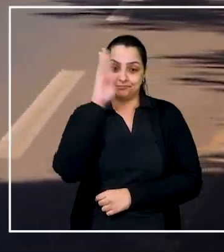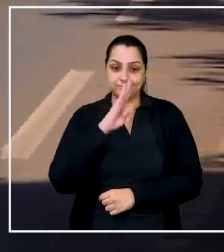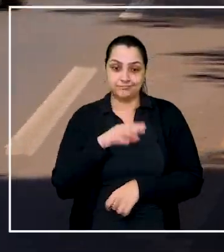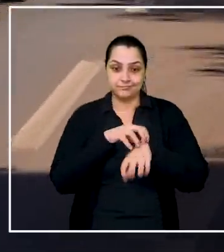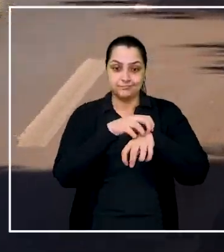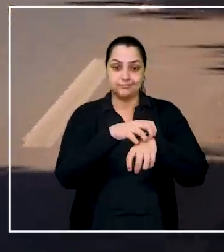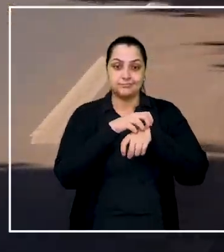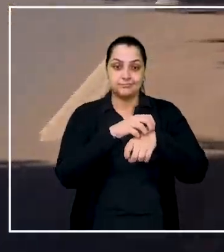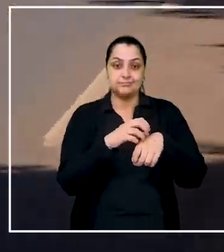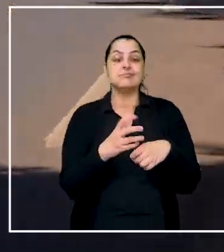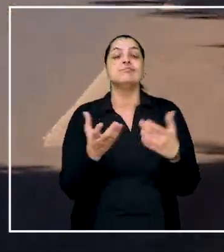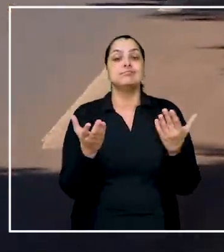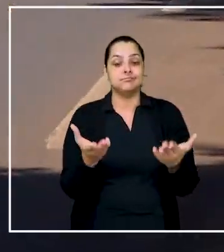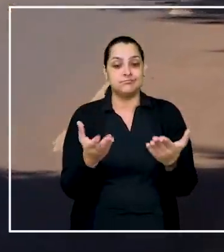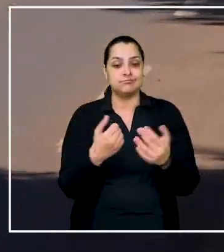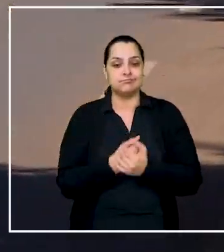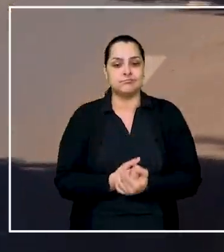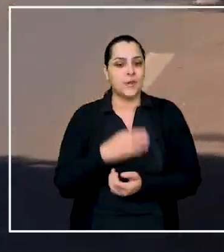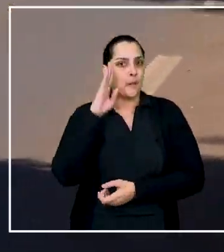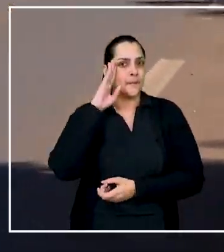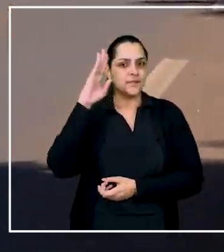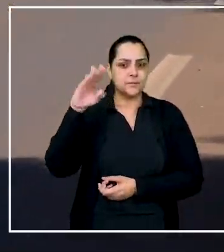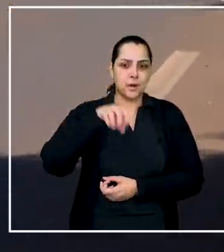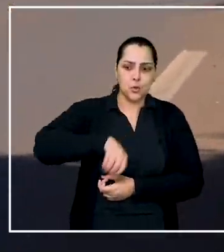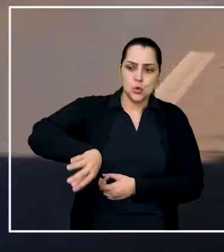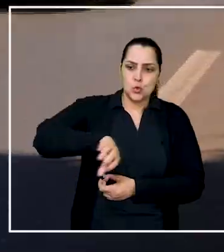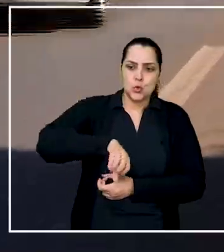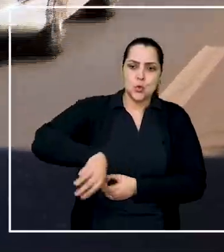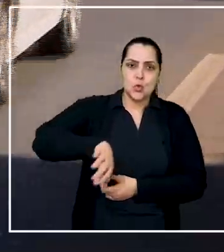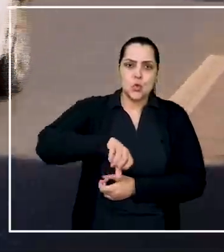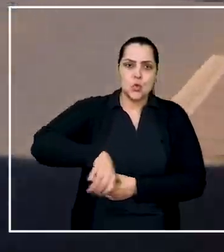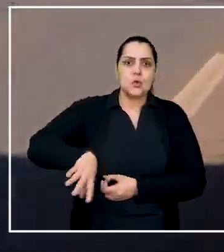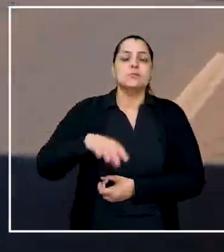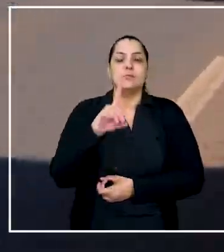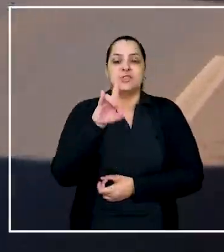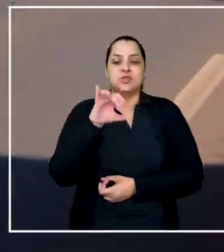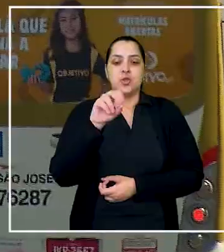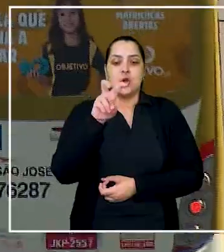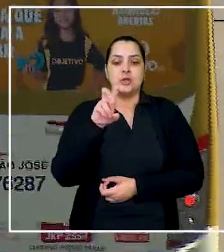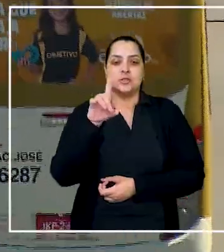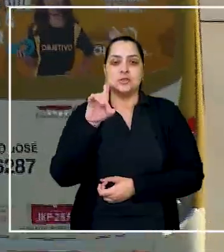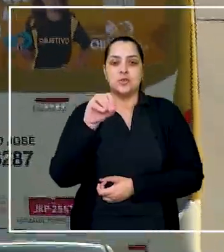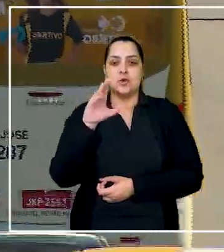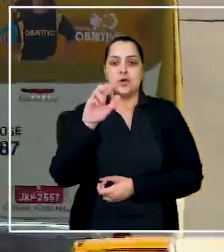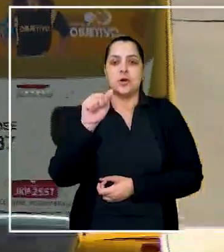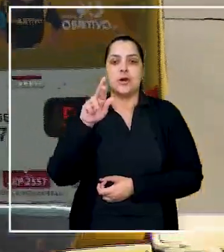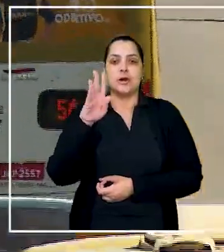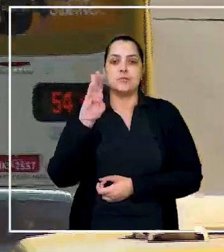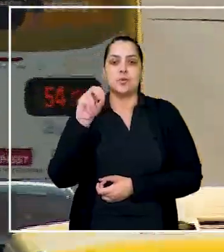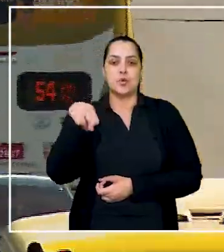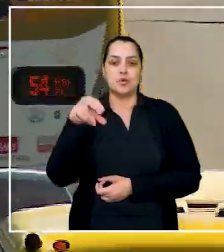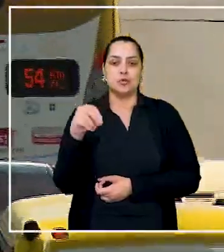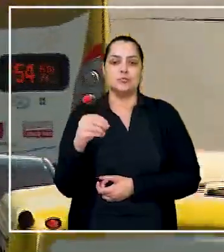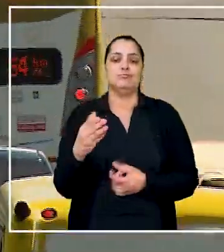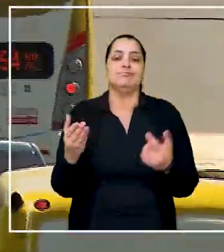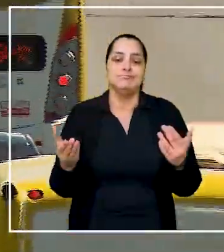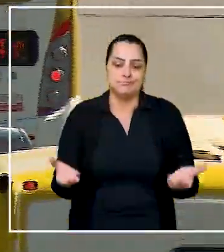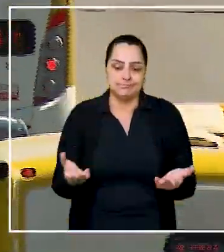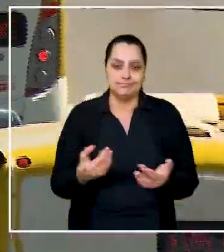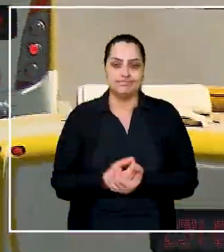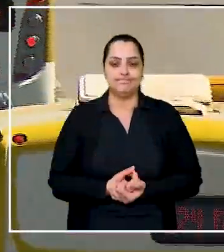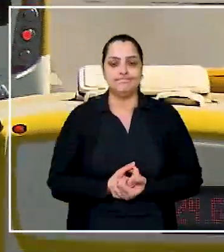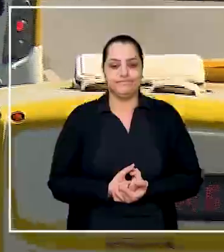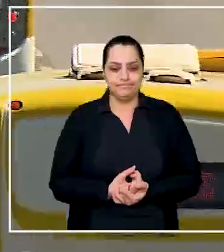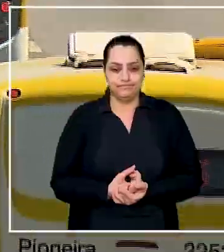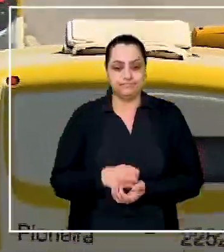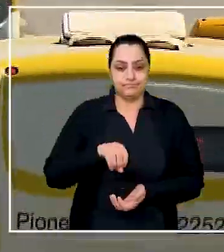No Brasil, o transporte rodoviário de cargas é a principal fonte de emissões de dióxido de carbono entre os meios de